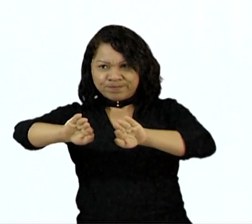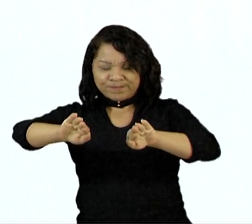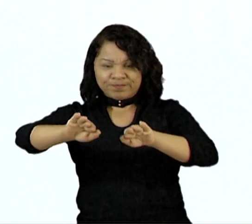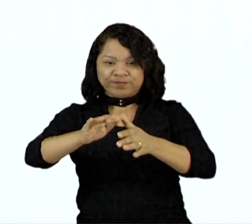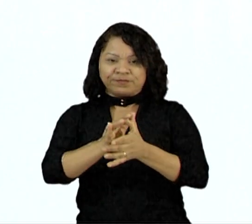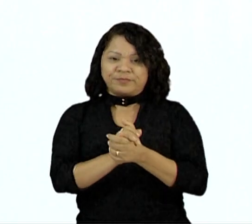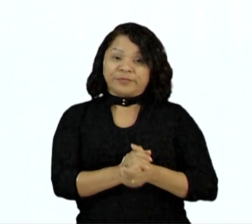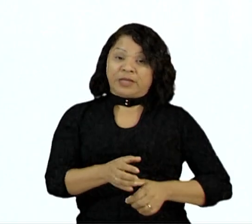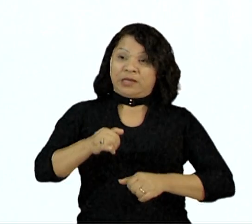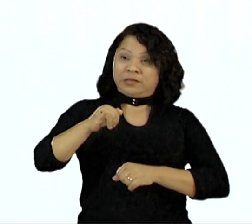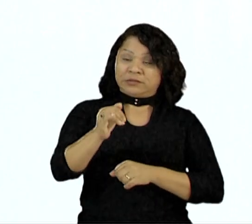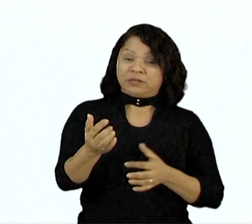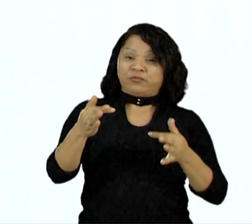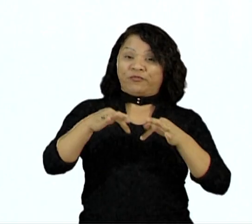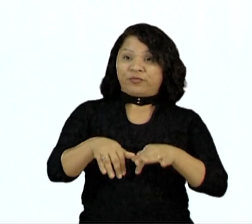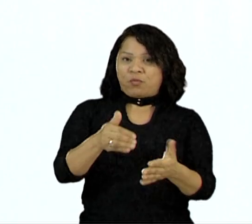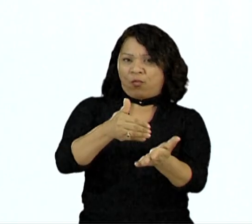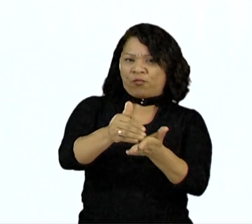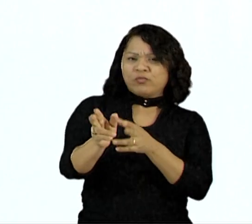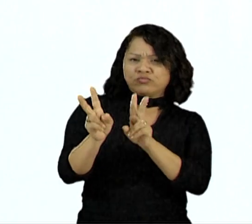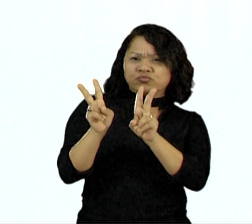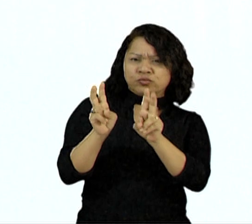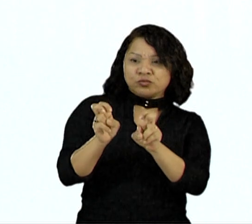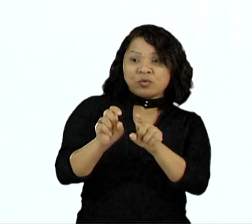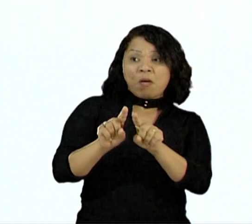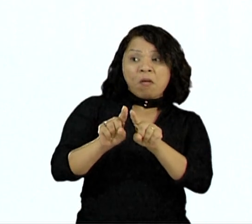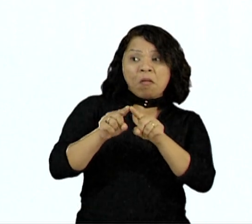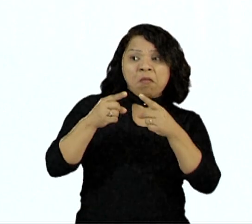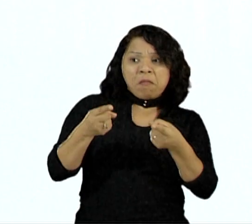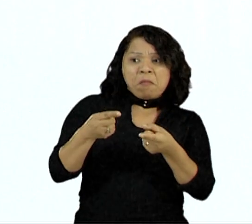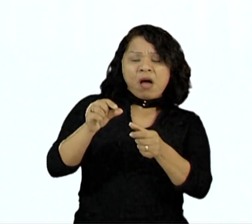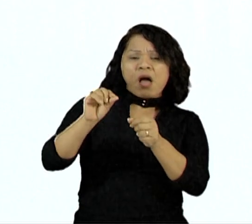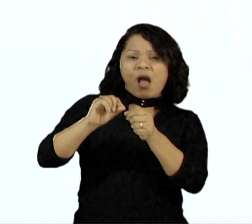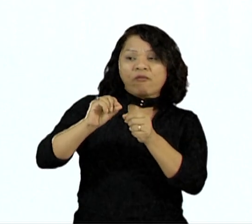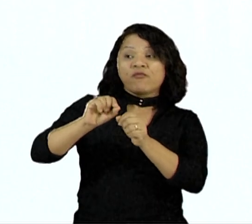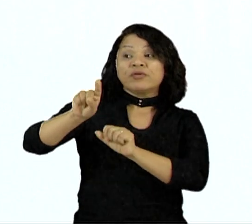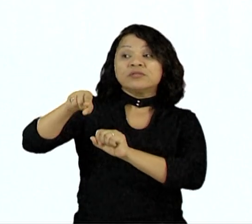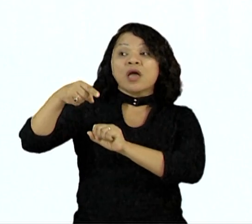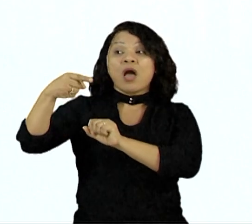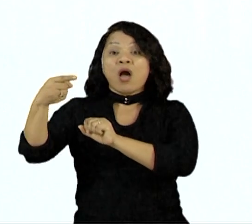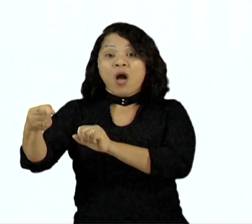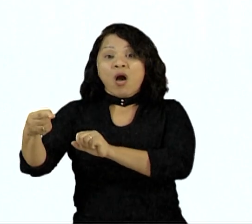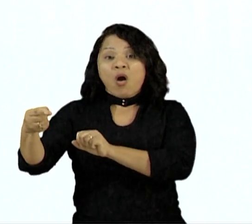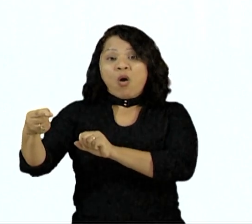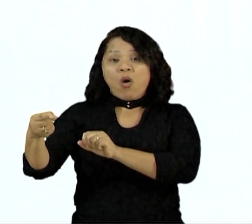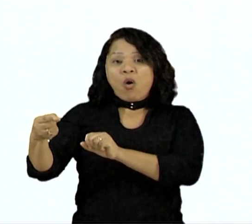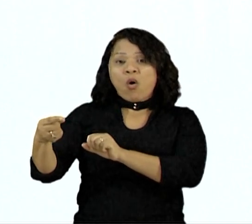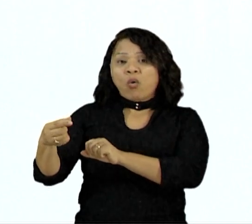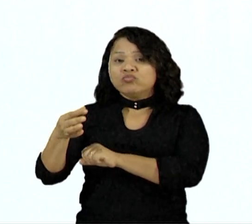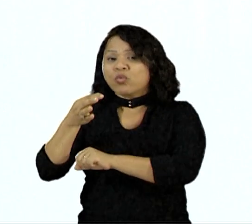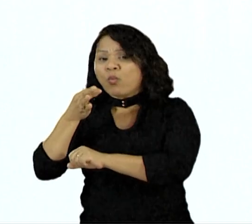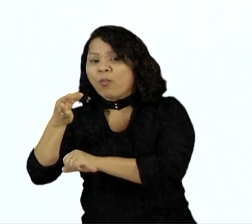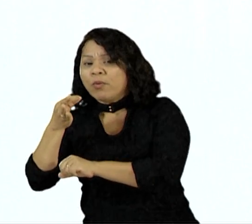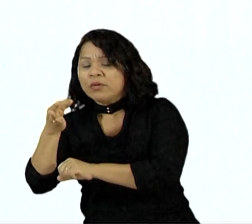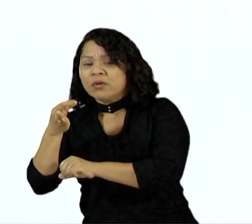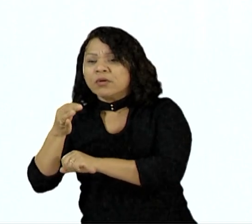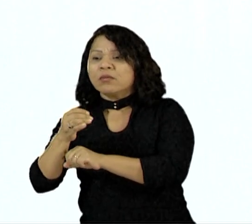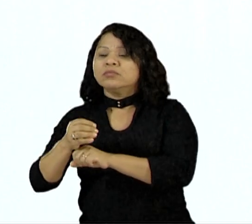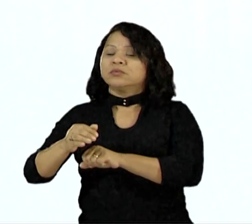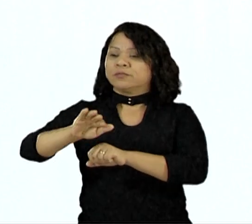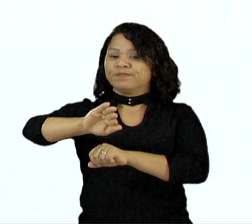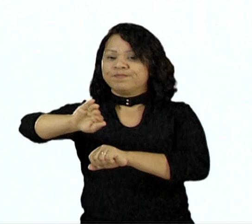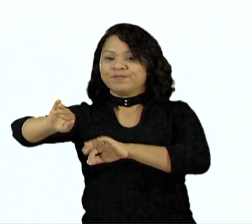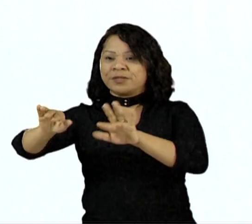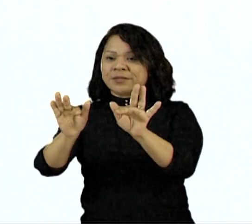vou continuar no mesmo assunto, mas vou fazer outro comentário, por exemplo, preciso de um ponto final para separar as duas frases.